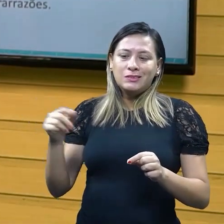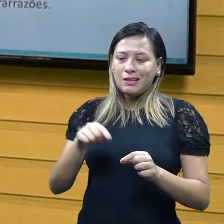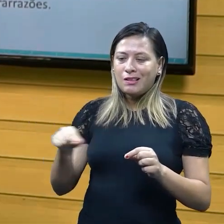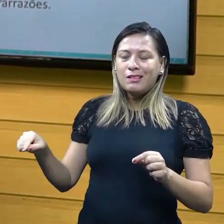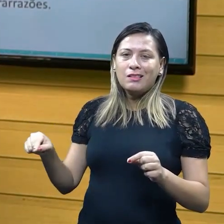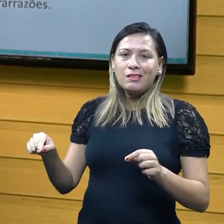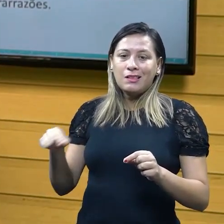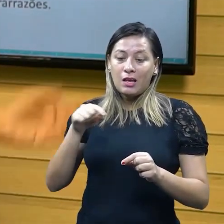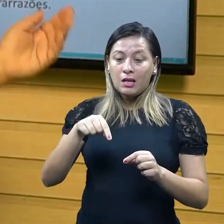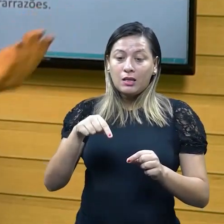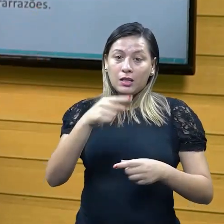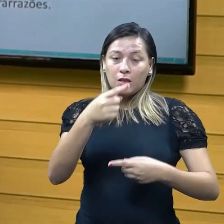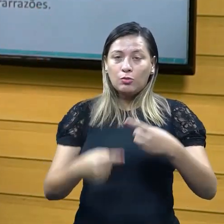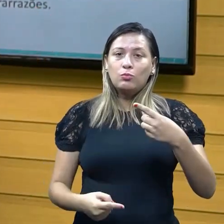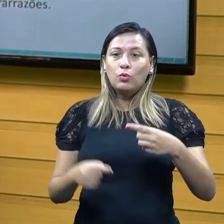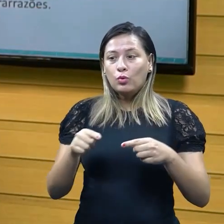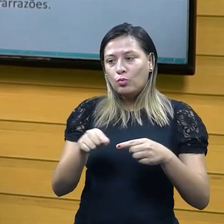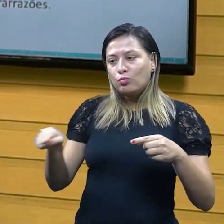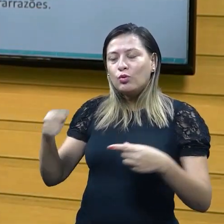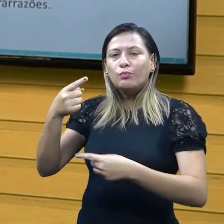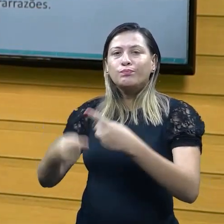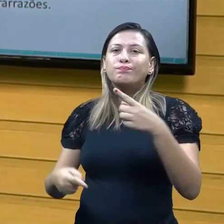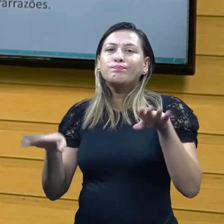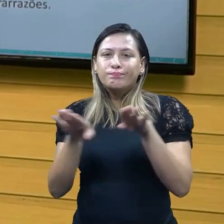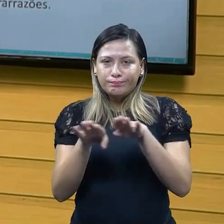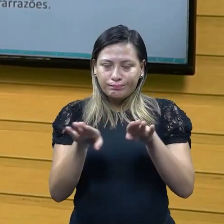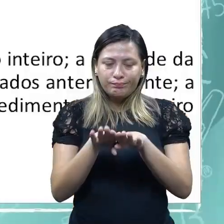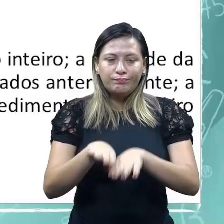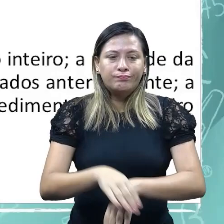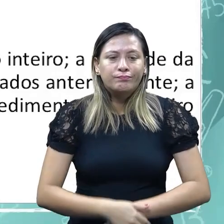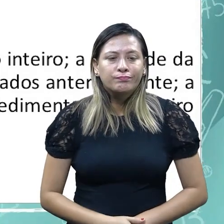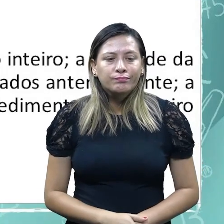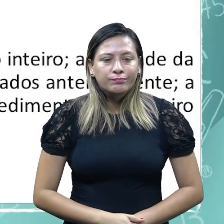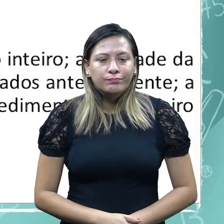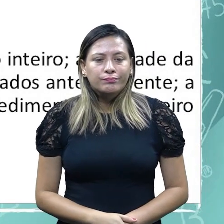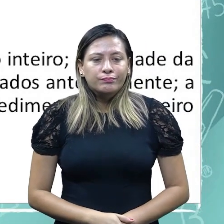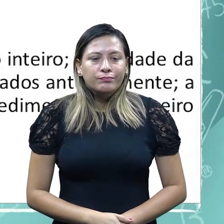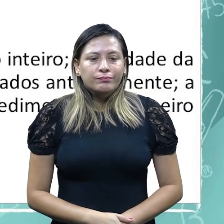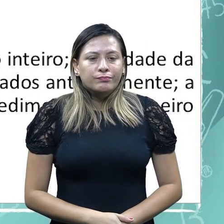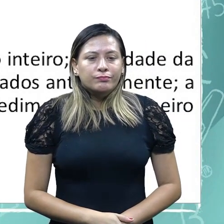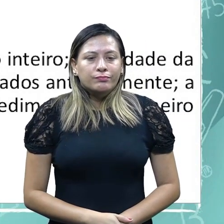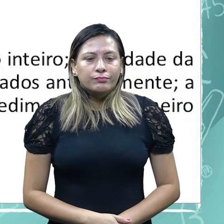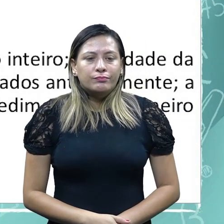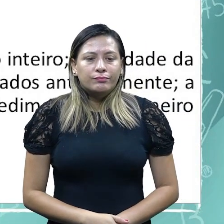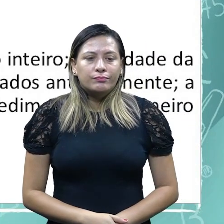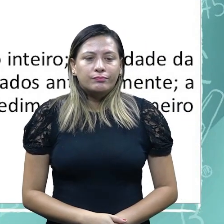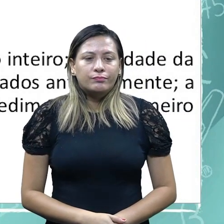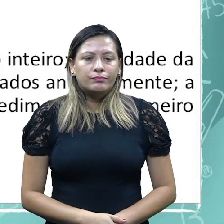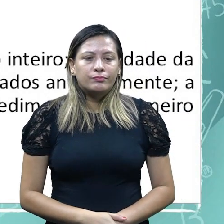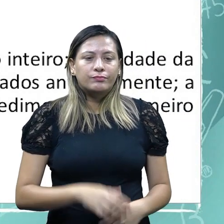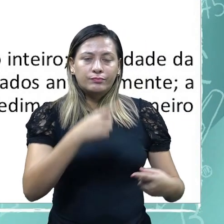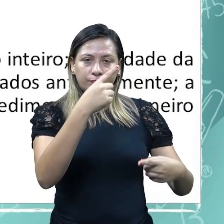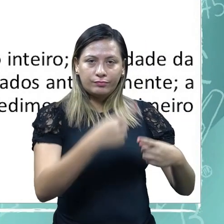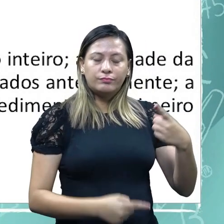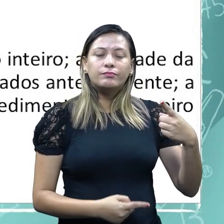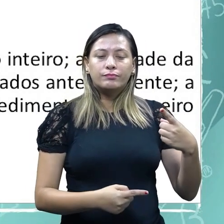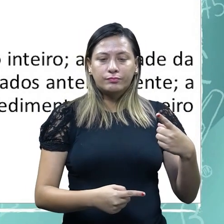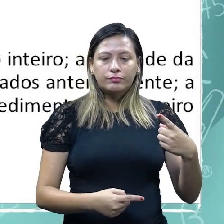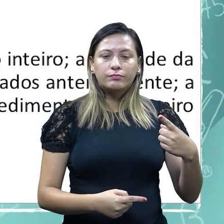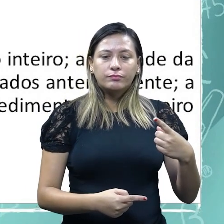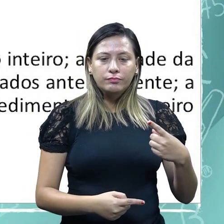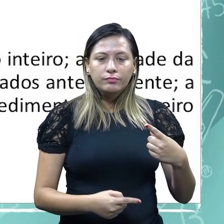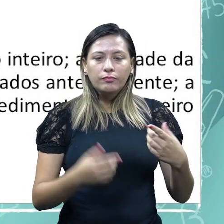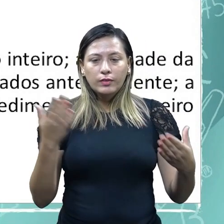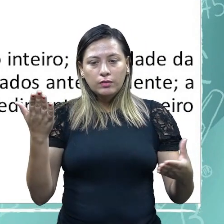nem sempre ele vai atingir todo o processo, tá bom? Aí, com a nulidade de um ato, contamina apenas